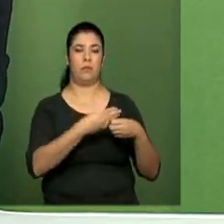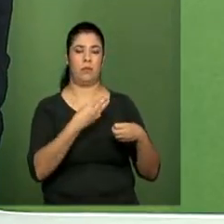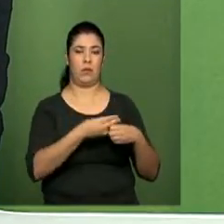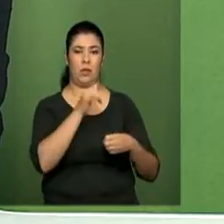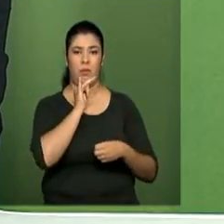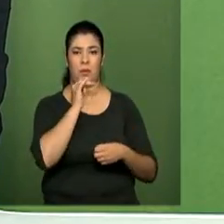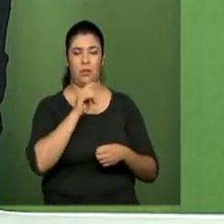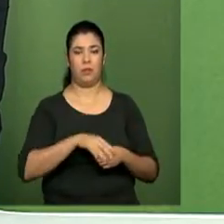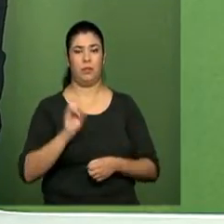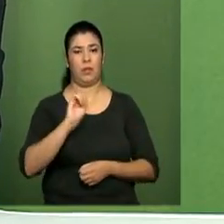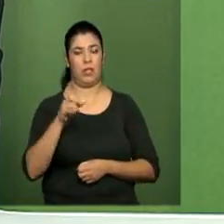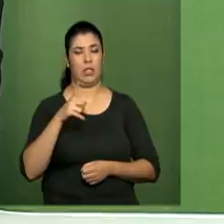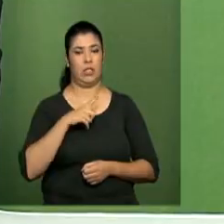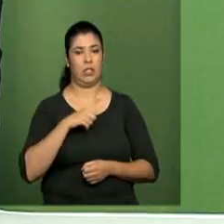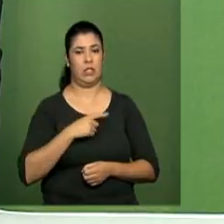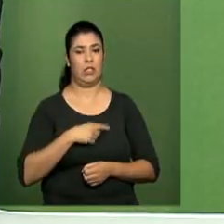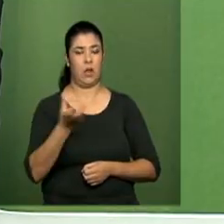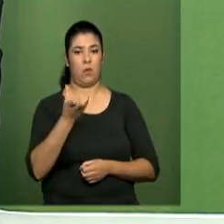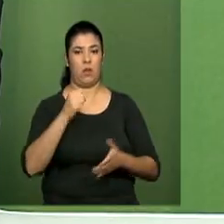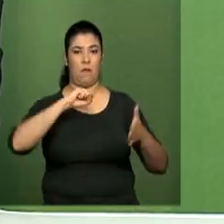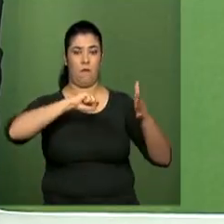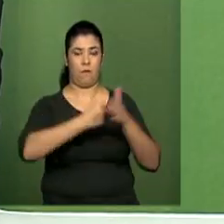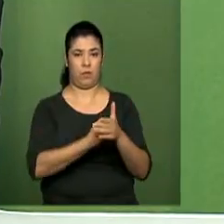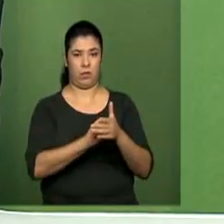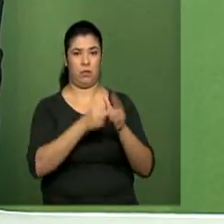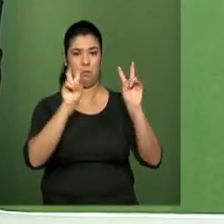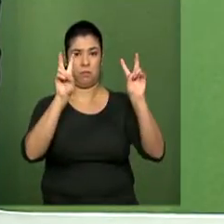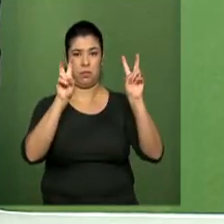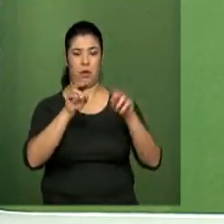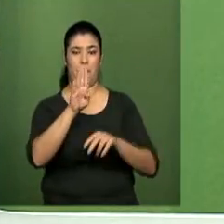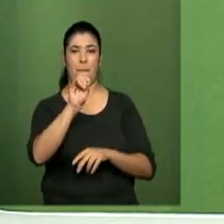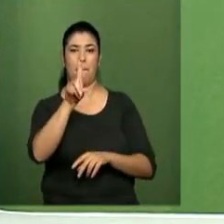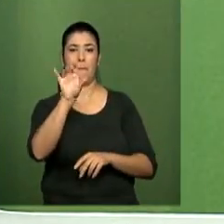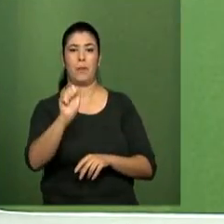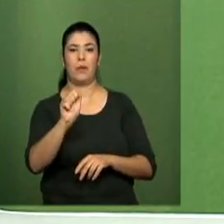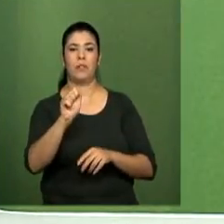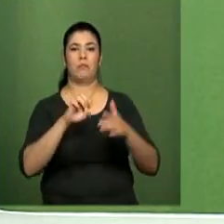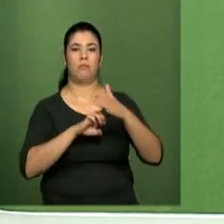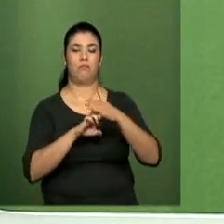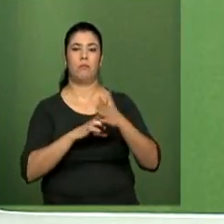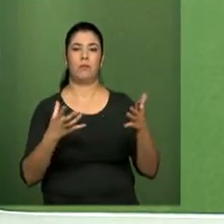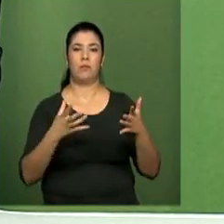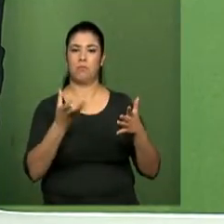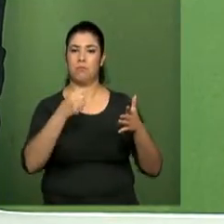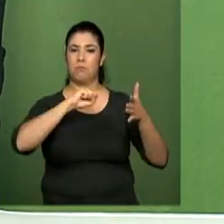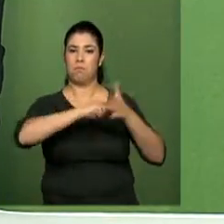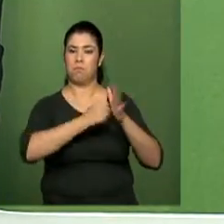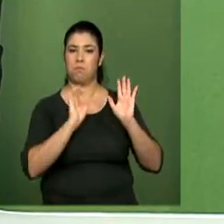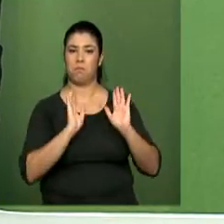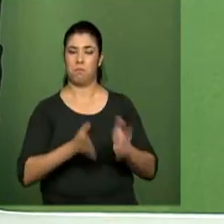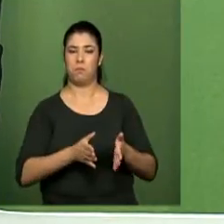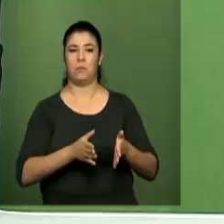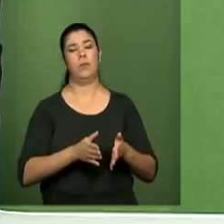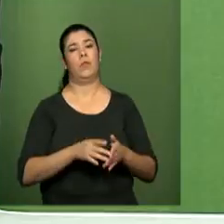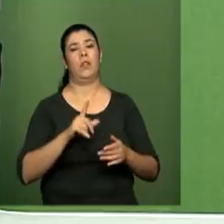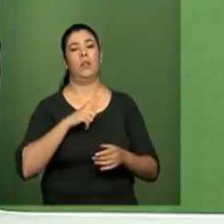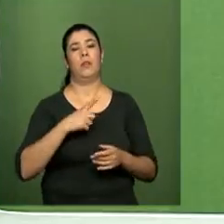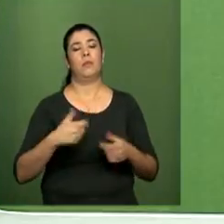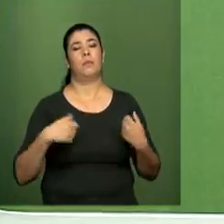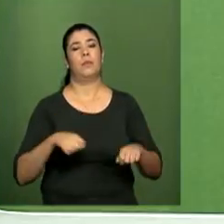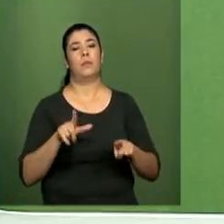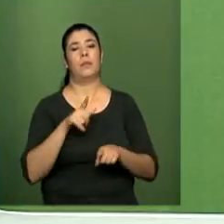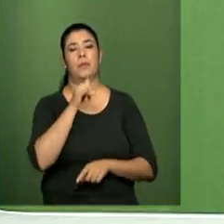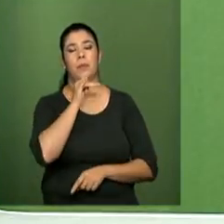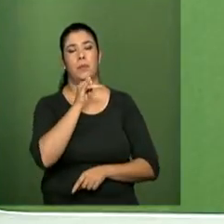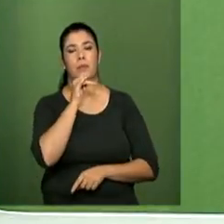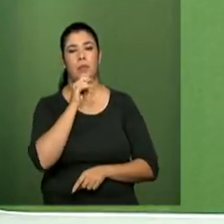baixa da empresa os entrou com o requerimento quero fechar está fechada só que você tem que dar eu tenho